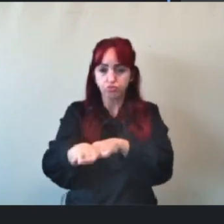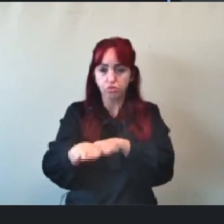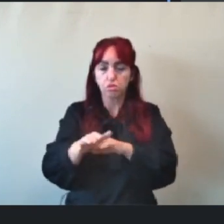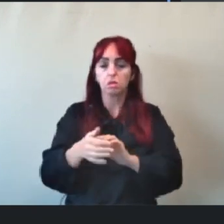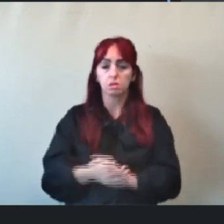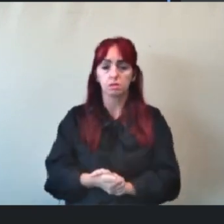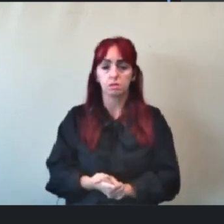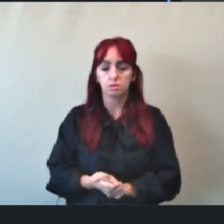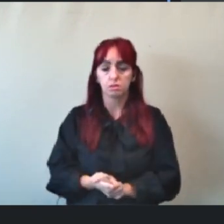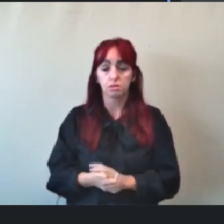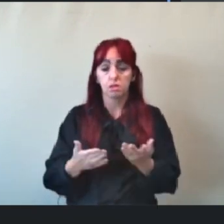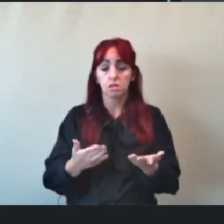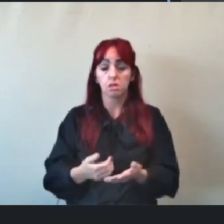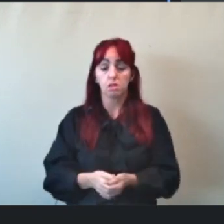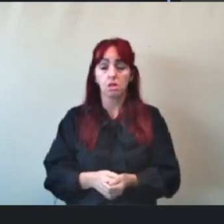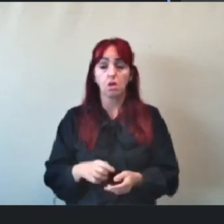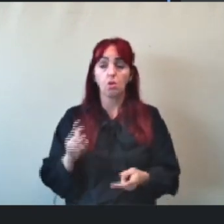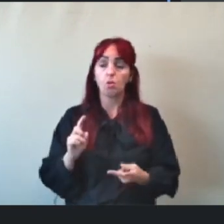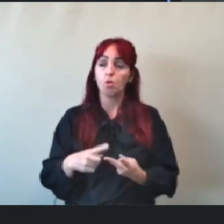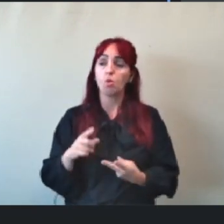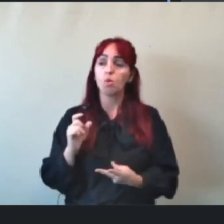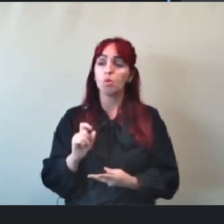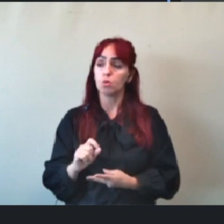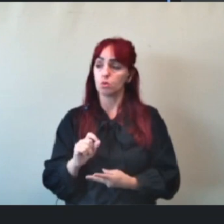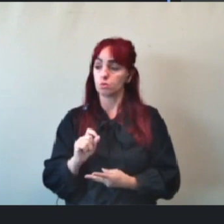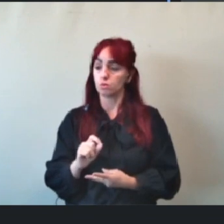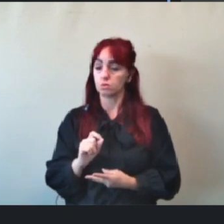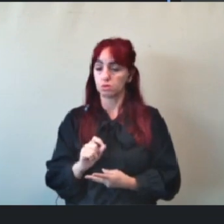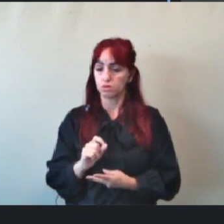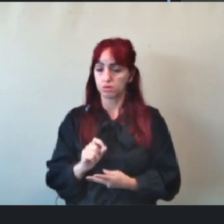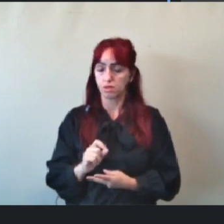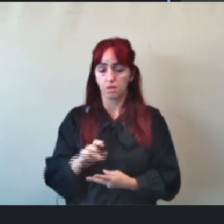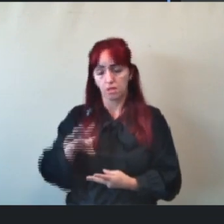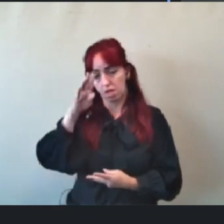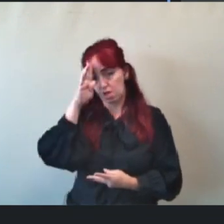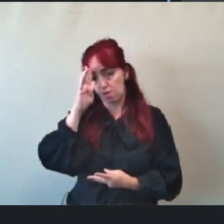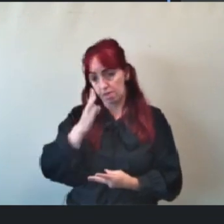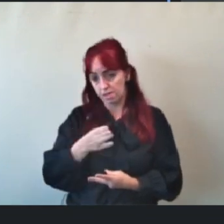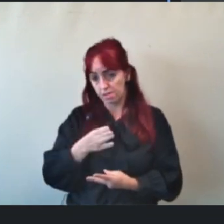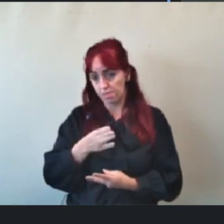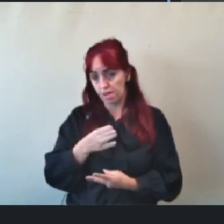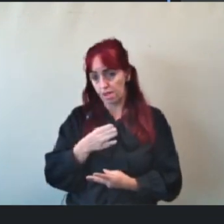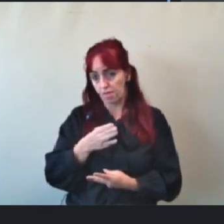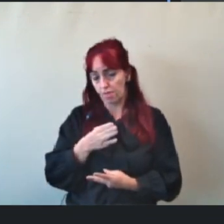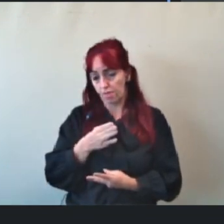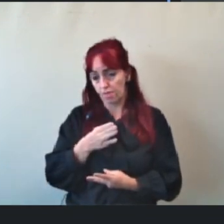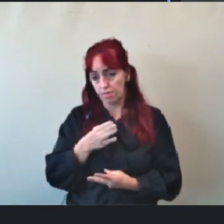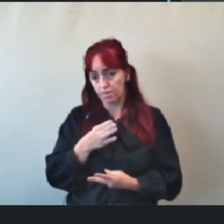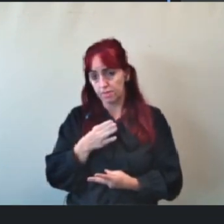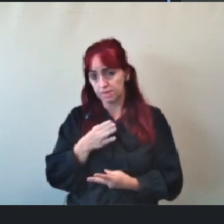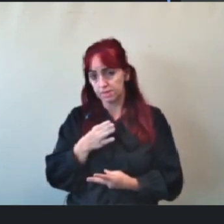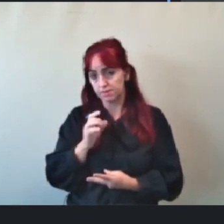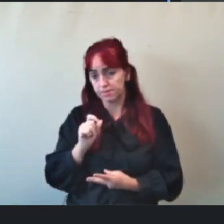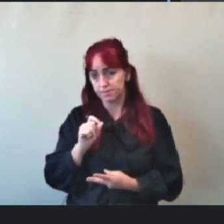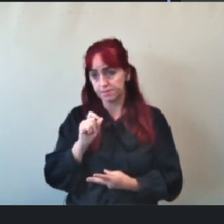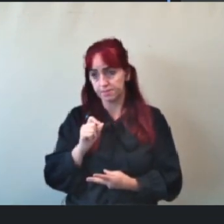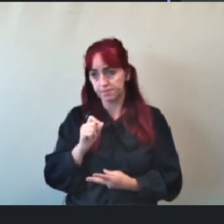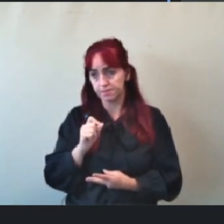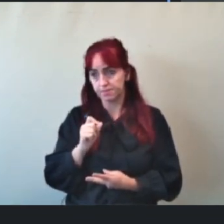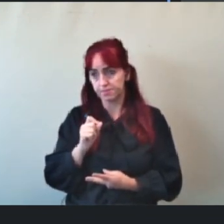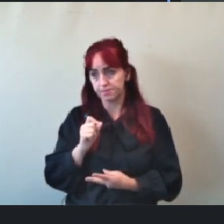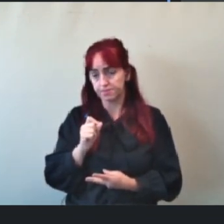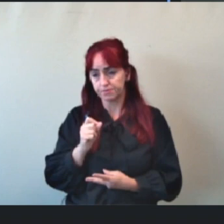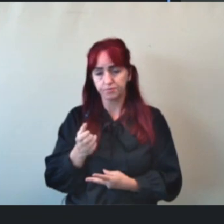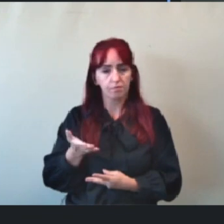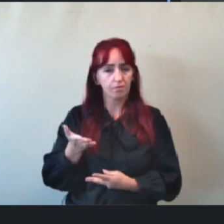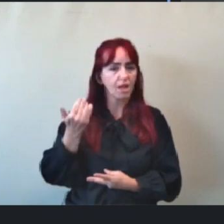E um deles, que é o principal lá, que é lá na antiga, em frente à antiga Seven